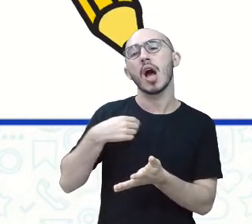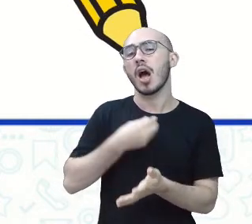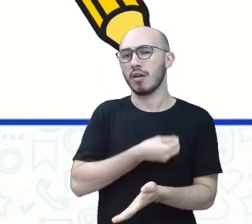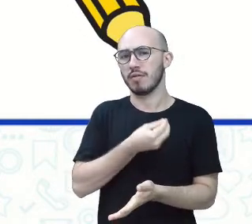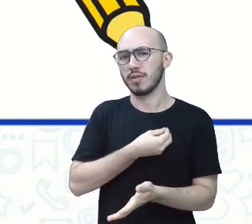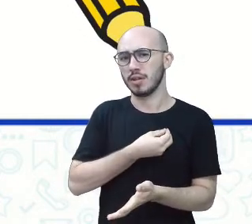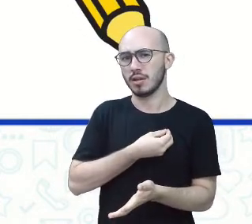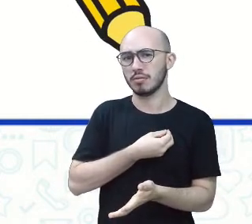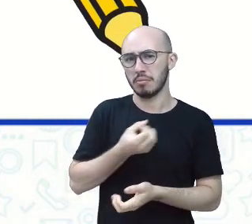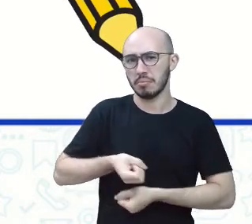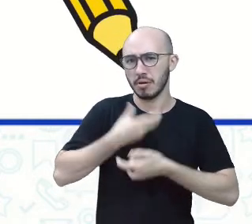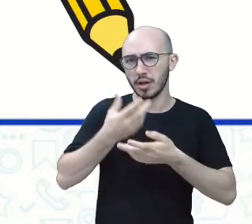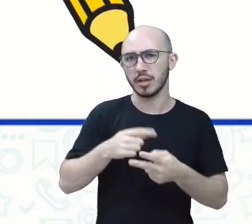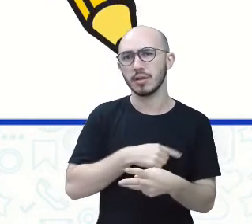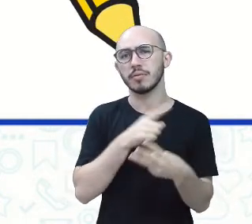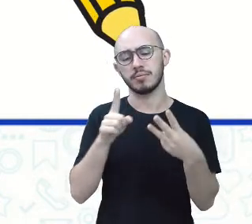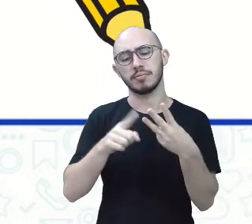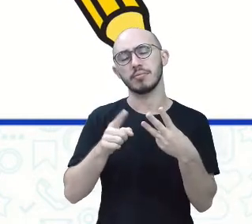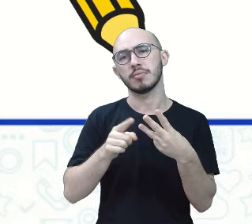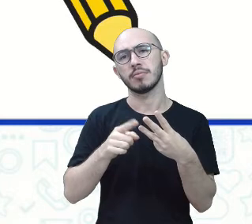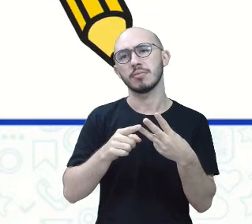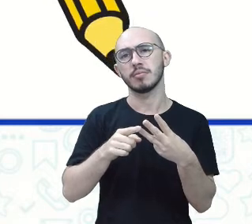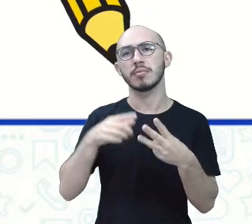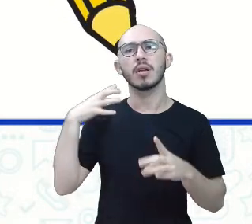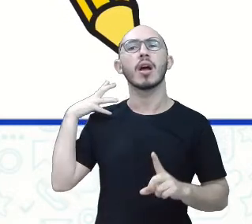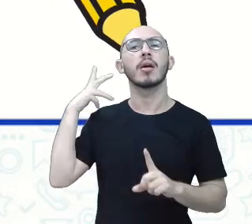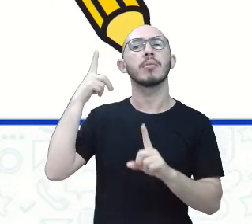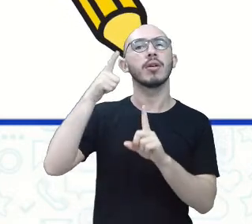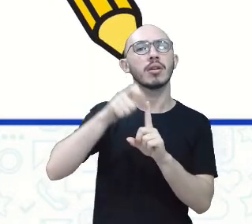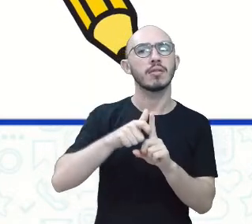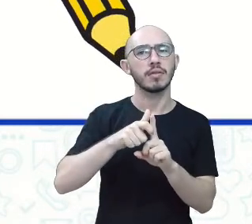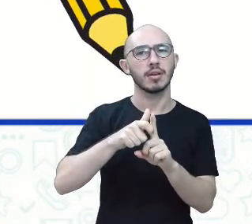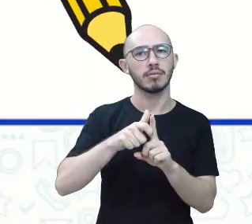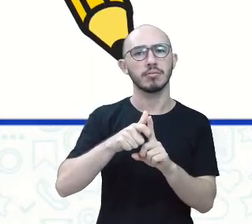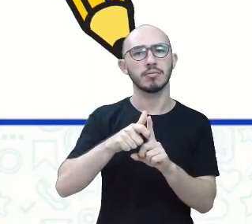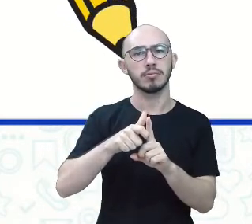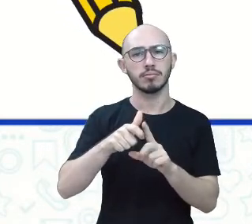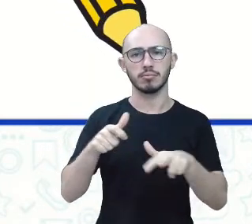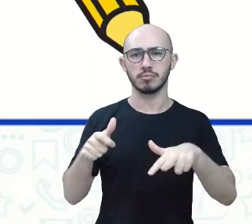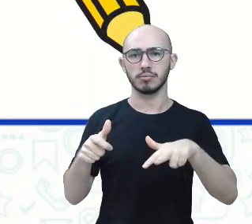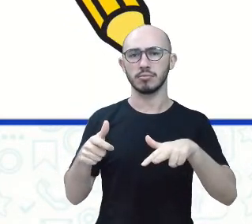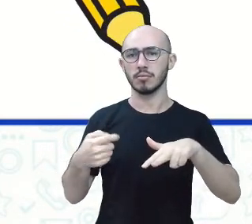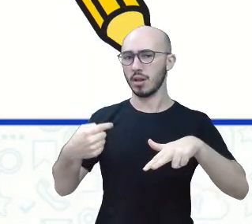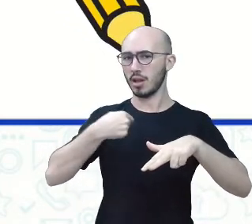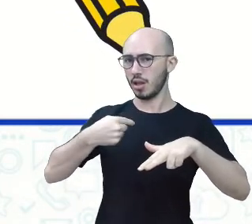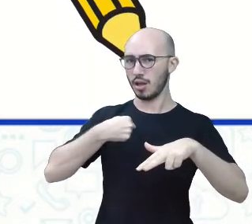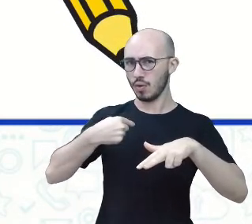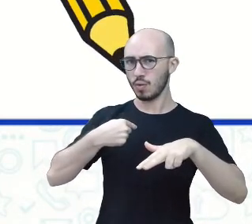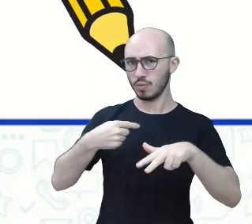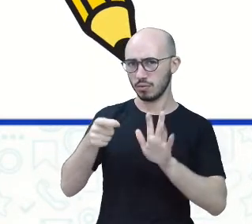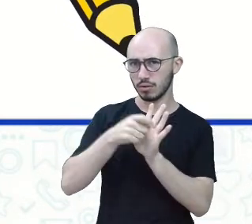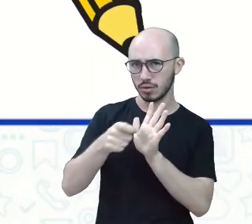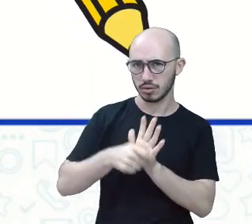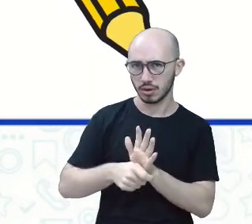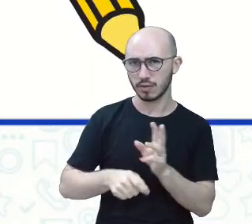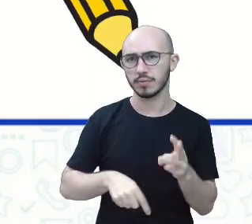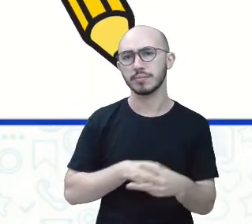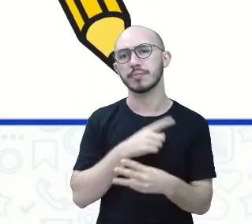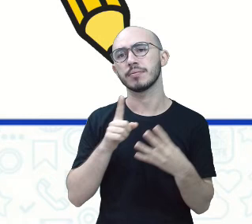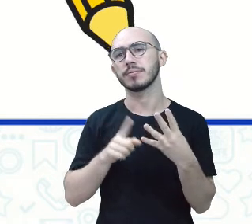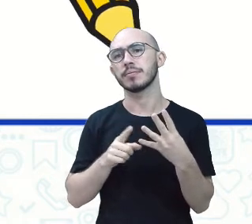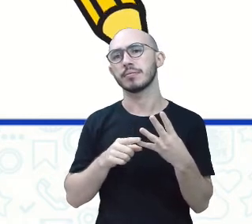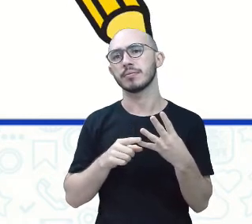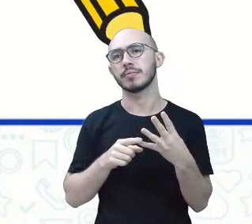biografia é escrita na primeira pessoa do singular? Não, né, pessoal? É a autobiografia, não